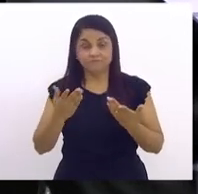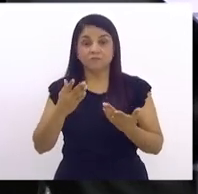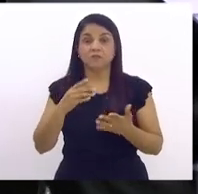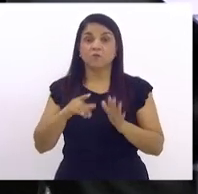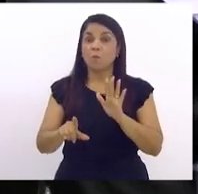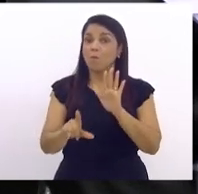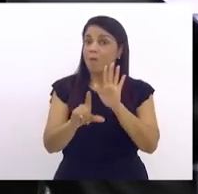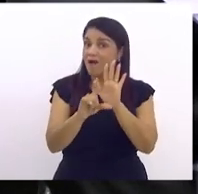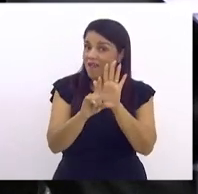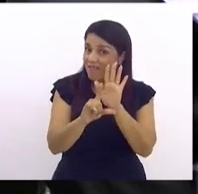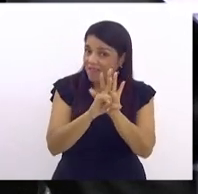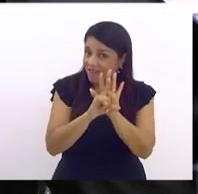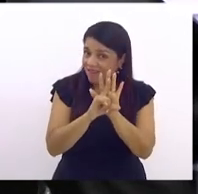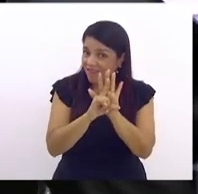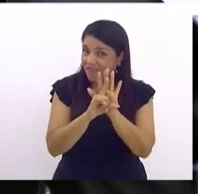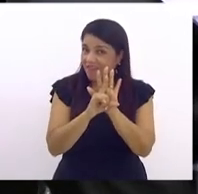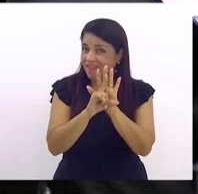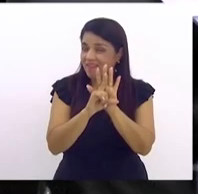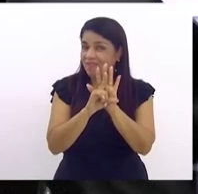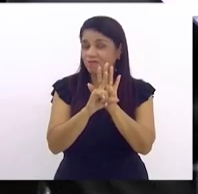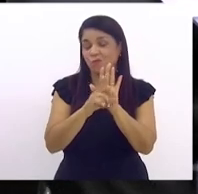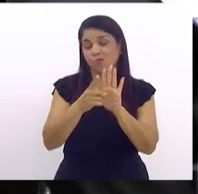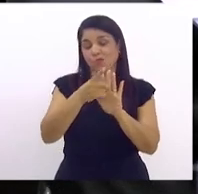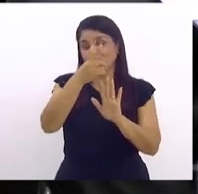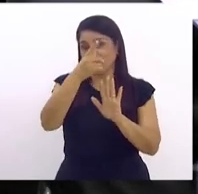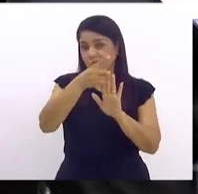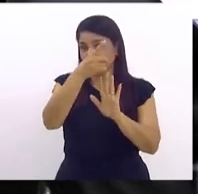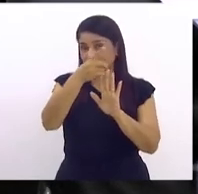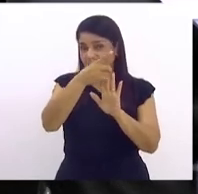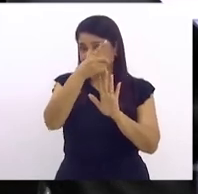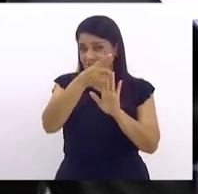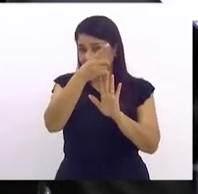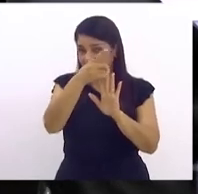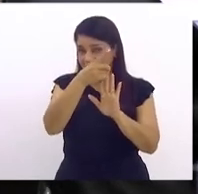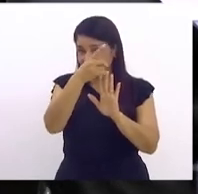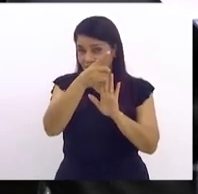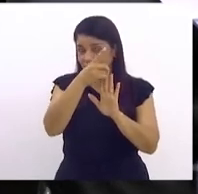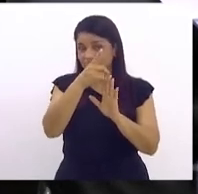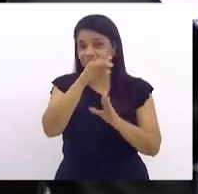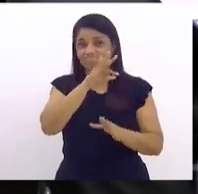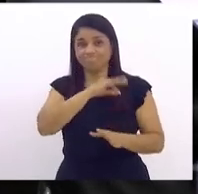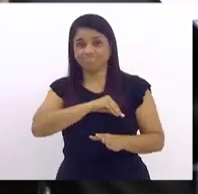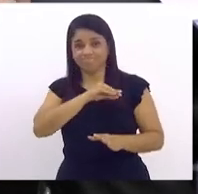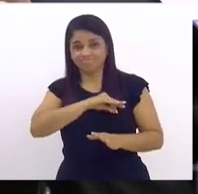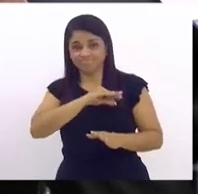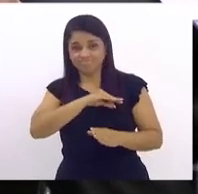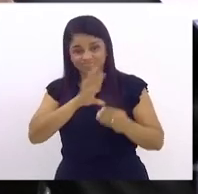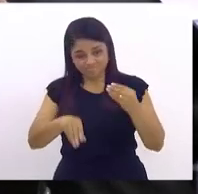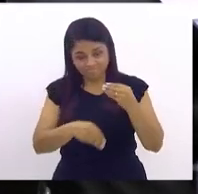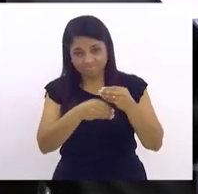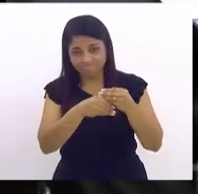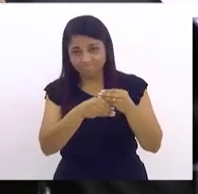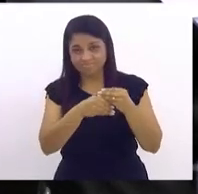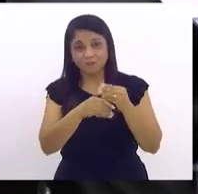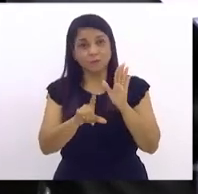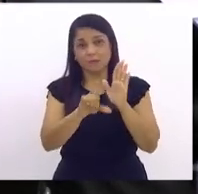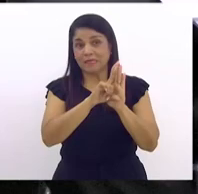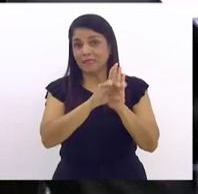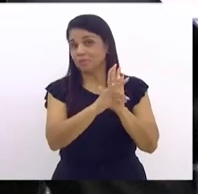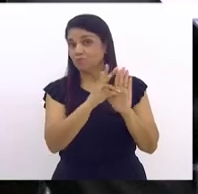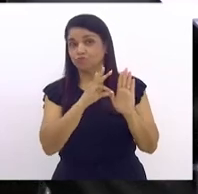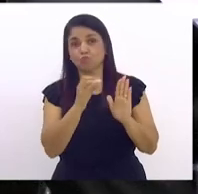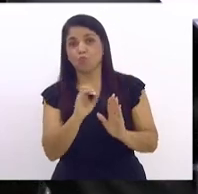lei ficou um decreto que criou uma gratificação que não está constante na lei, que ele ficou lá. Então,